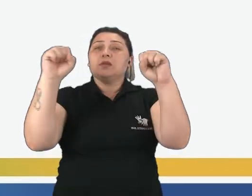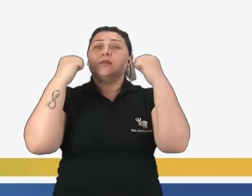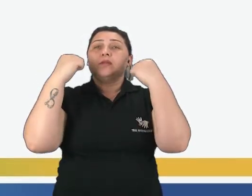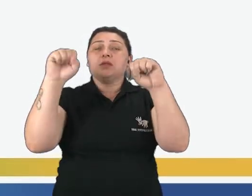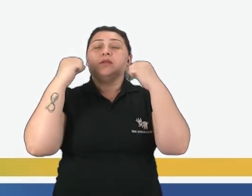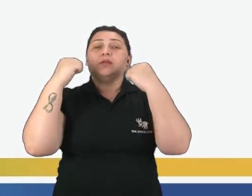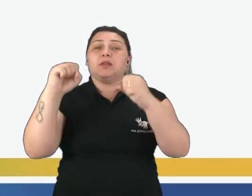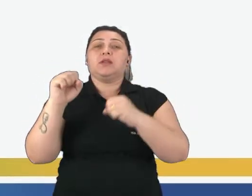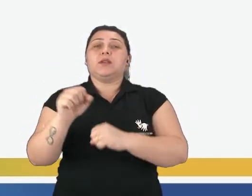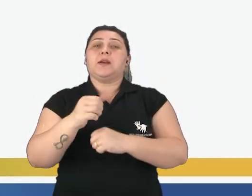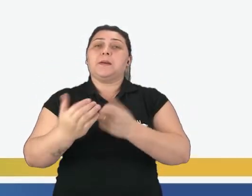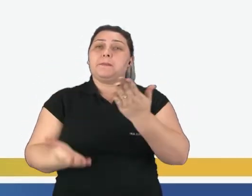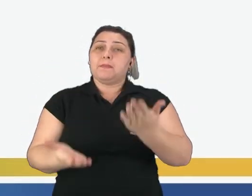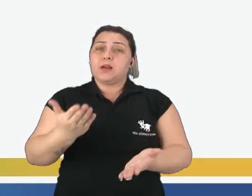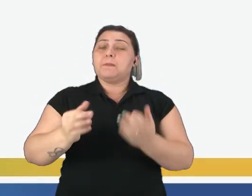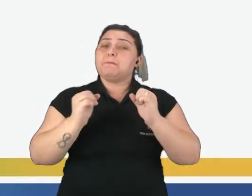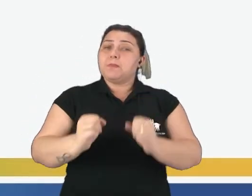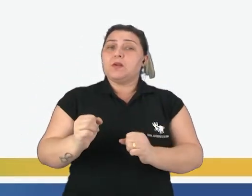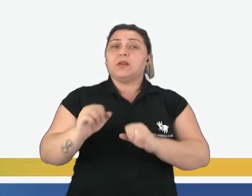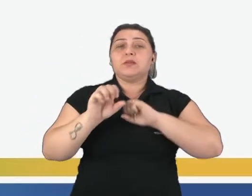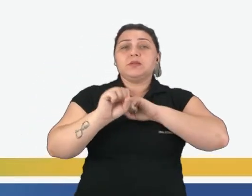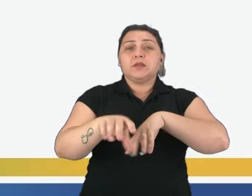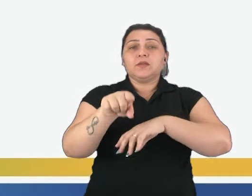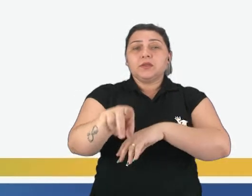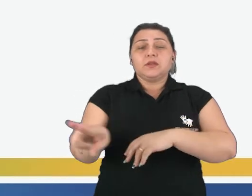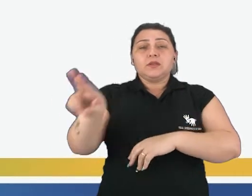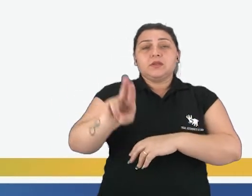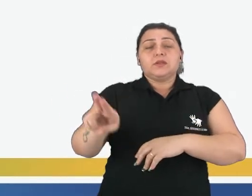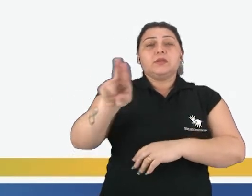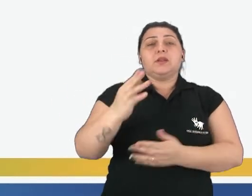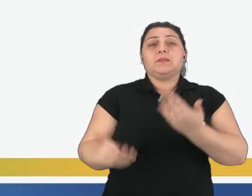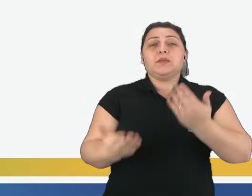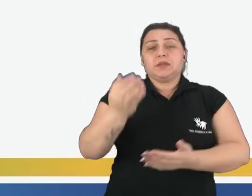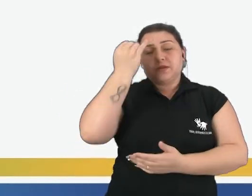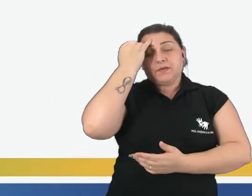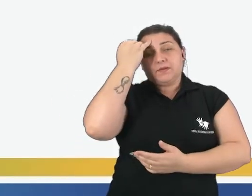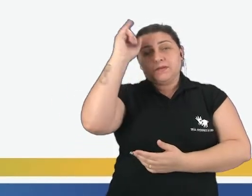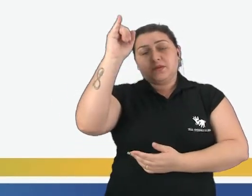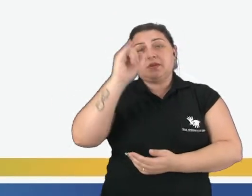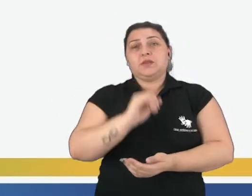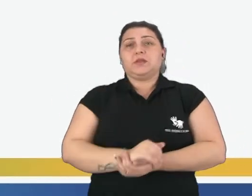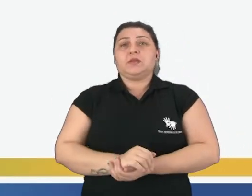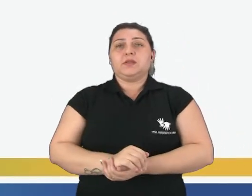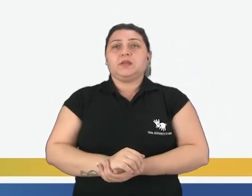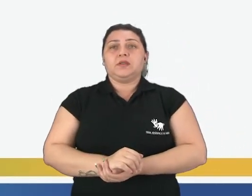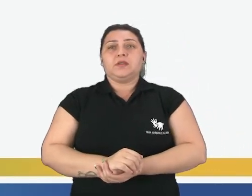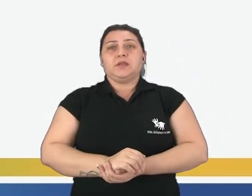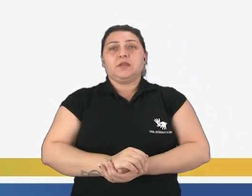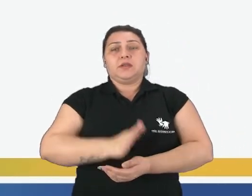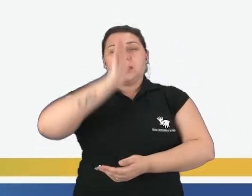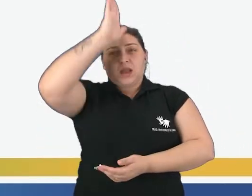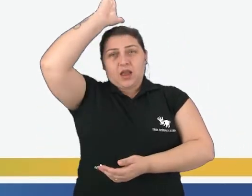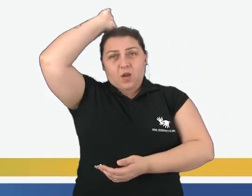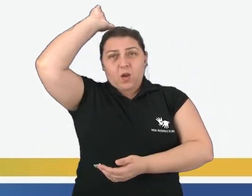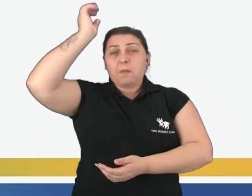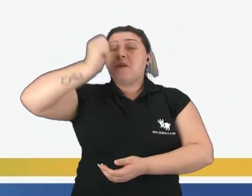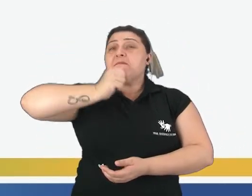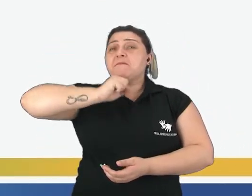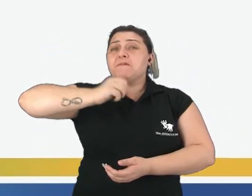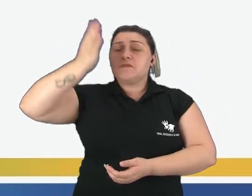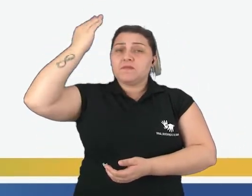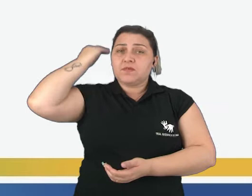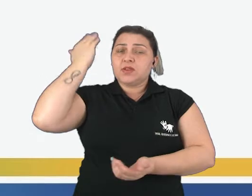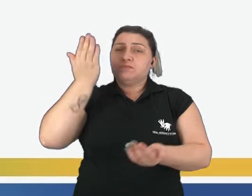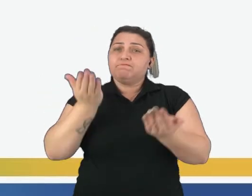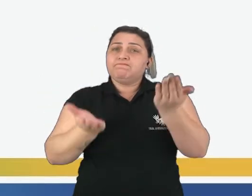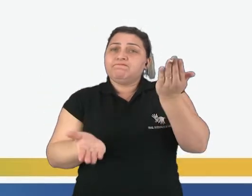ele pode ensinar você a usar essa balança, e é uma balança que foi inventada aí lá na Roma Antiga, né? Você equilibrava